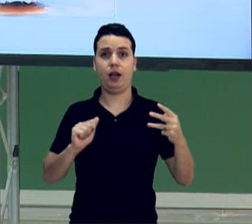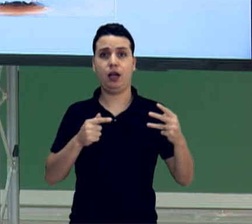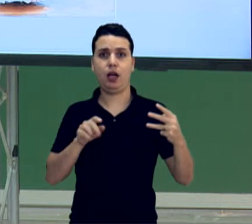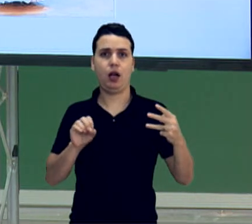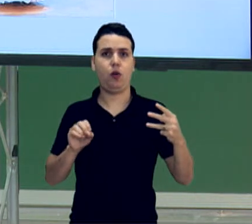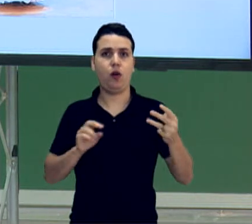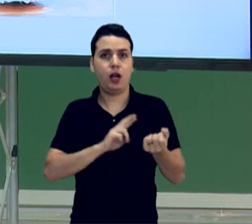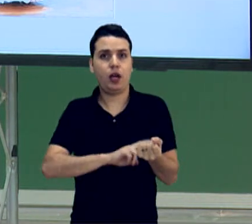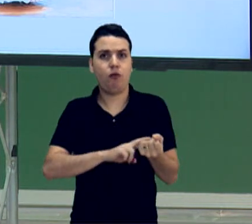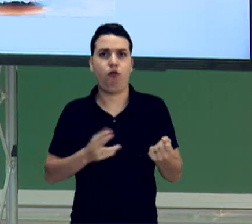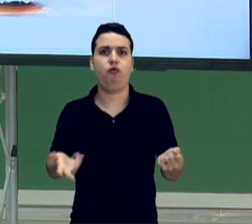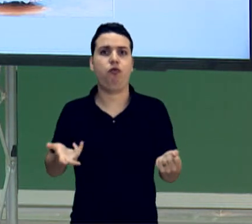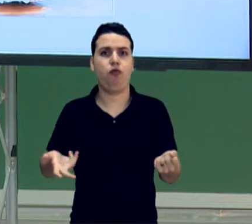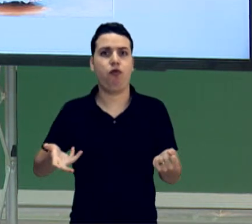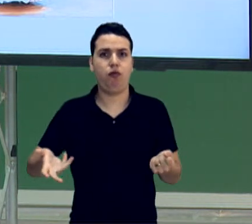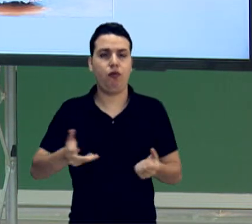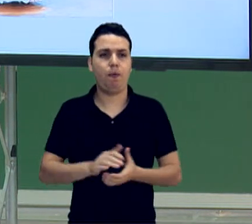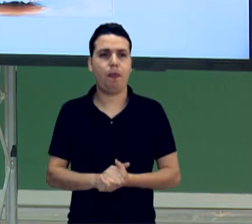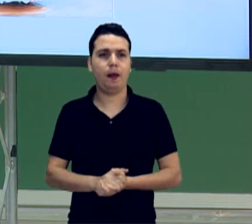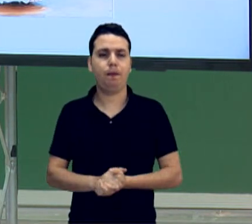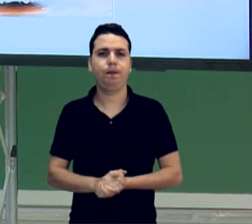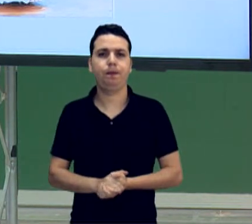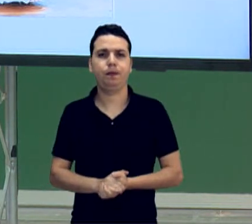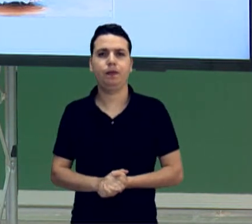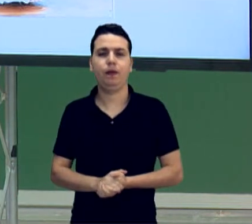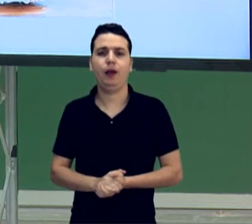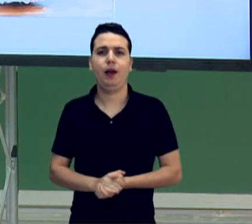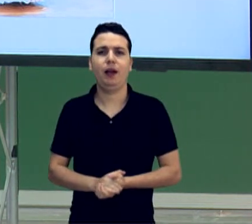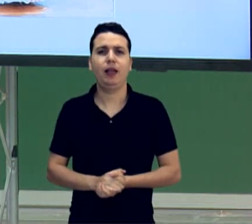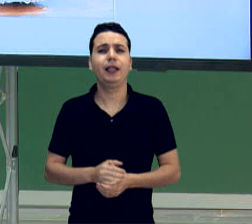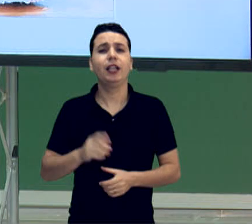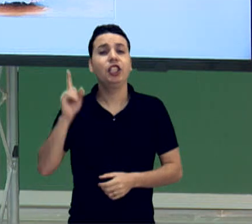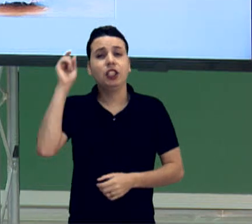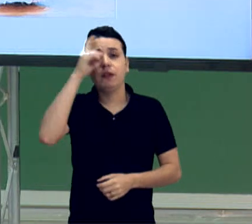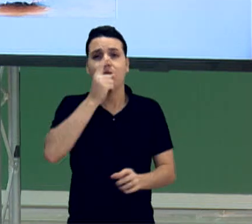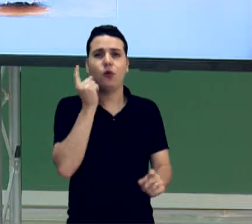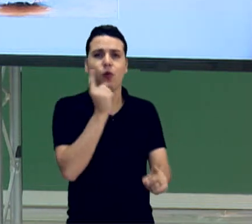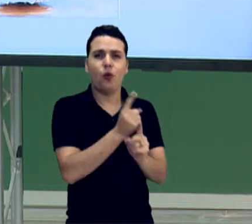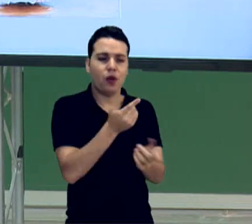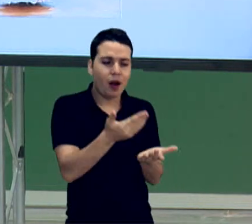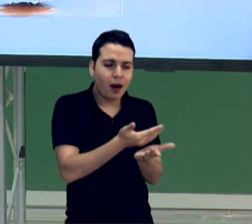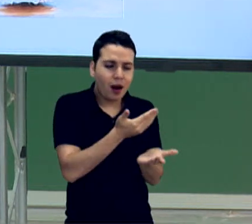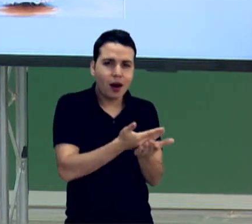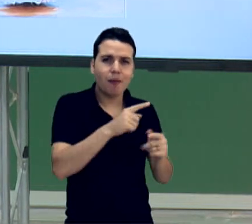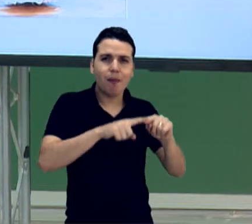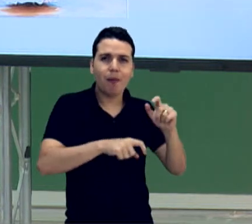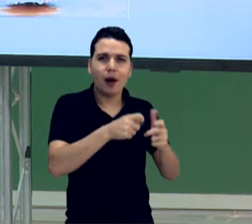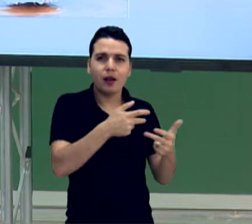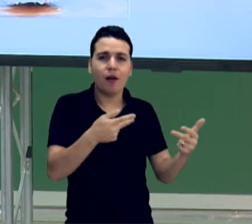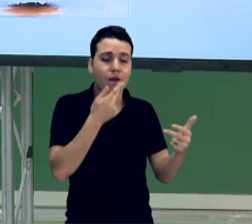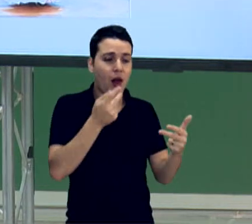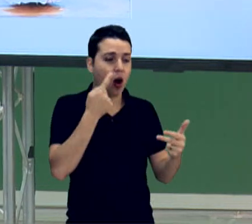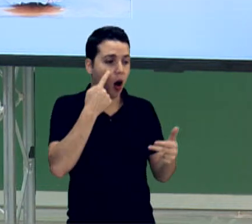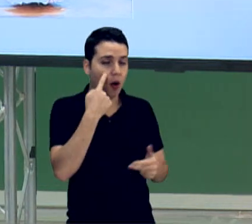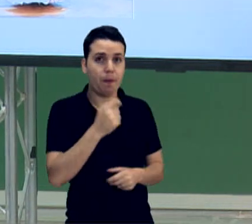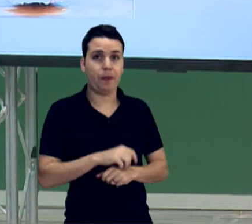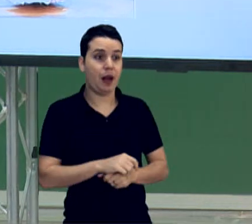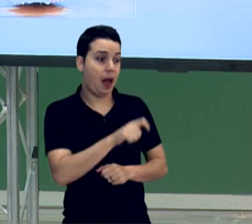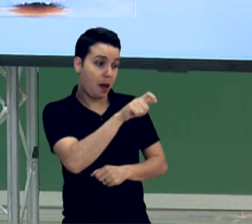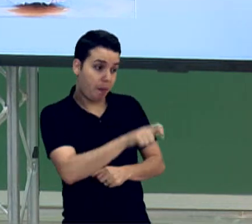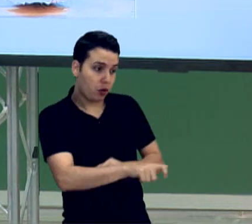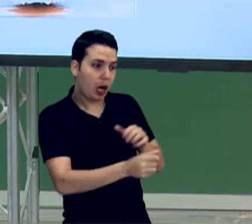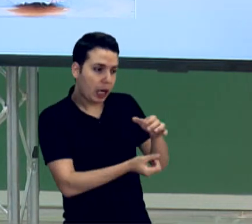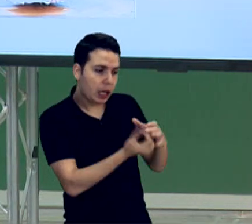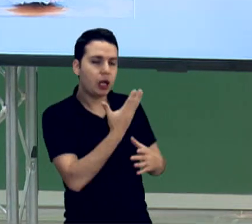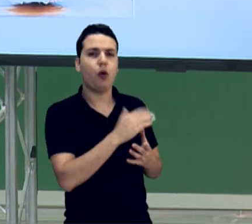que esteja dizendo assim, a dança se originou desta forma, foi essa pessoa que inventou, ela